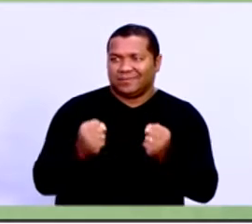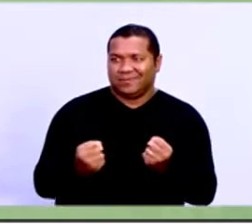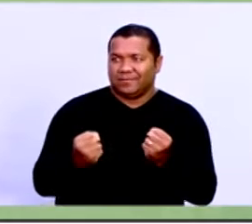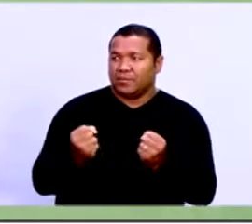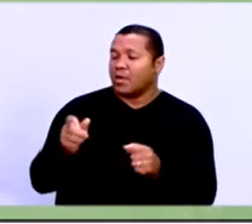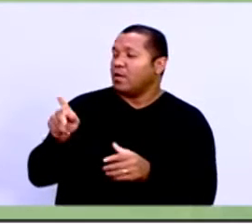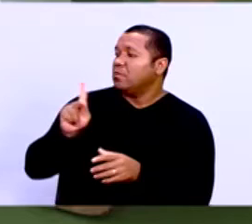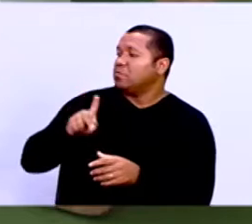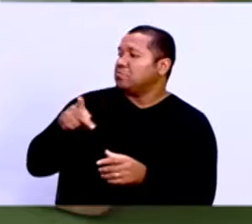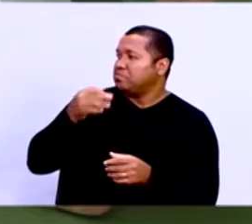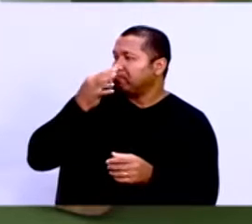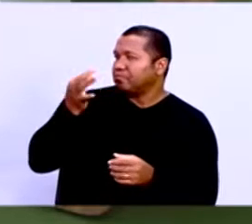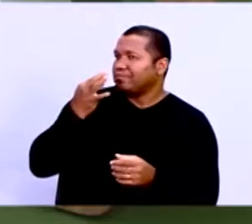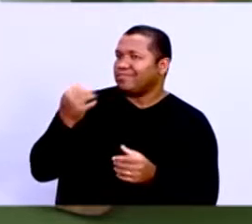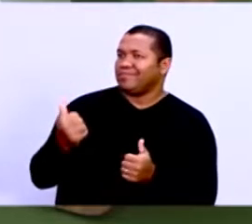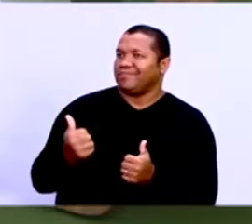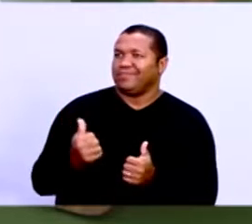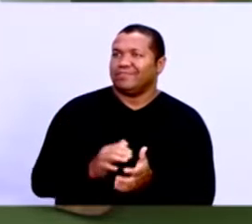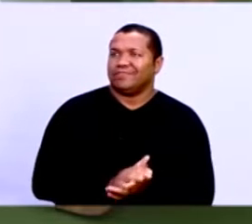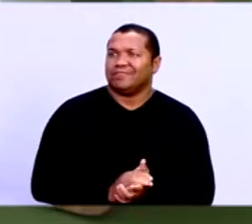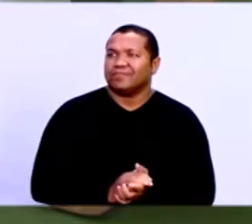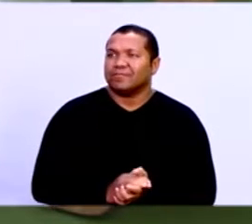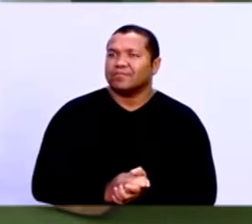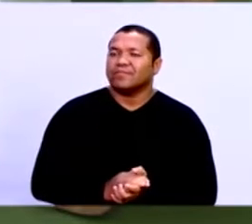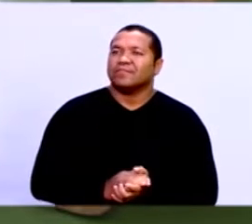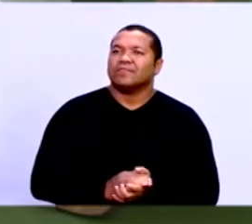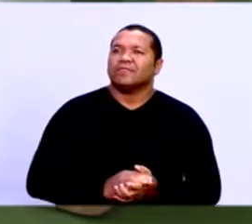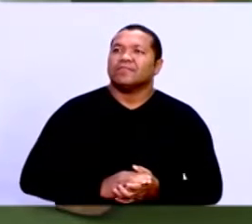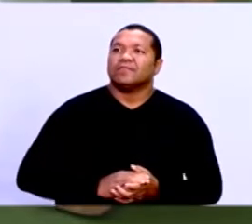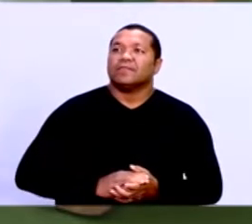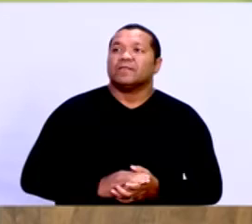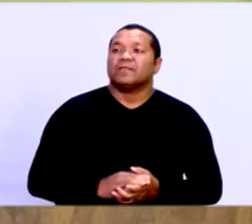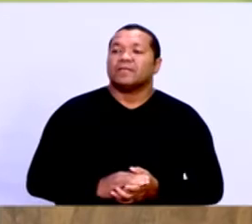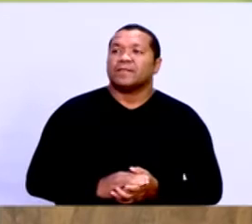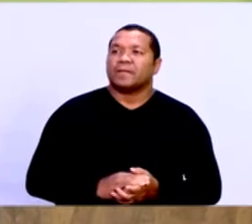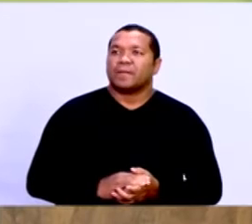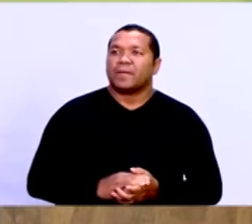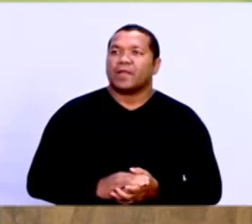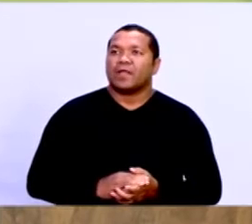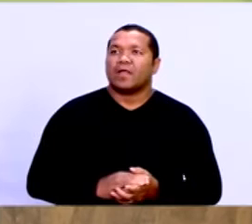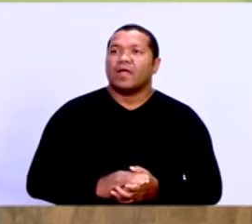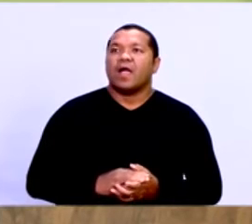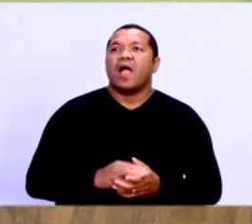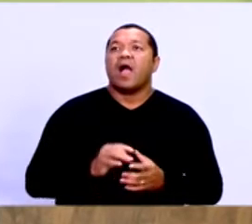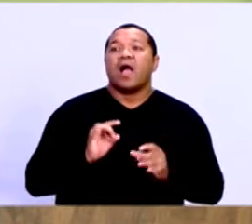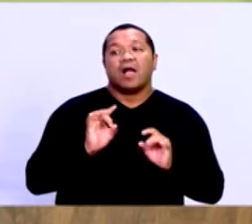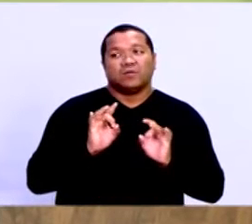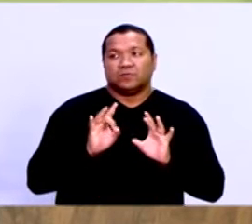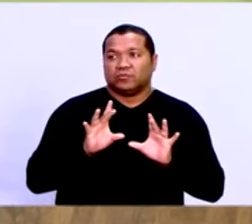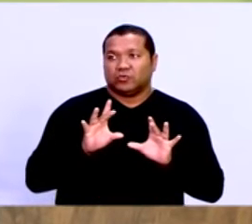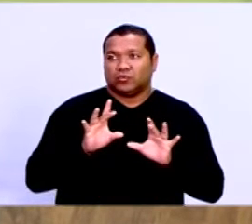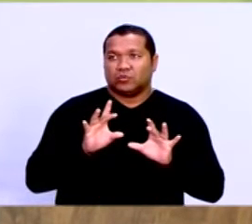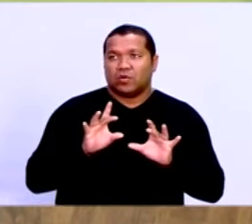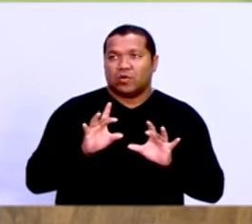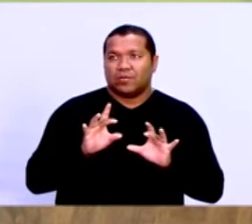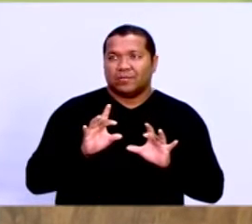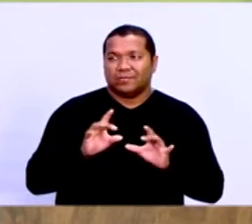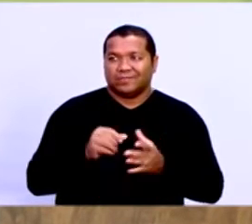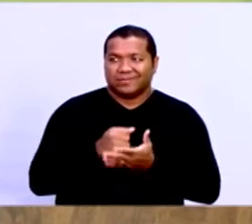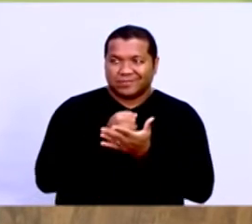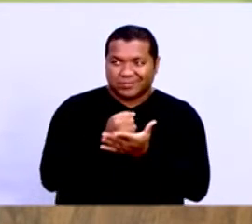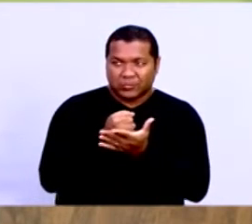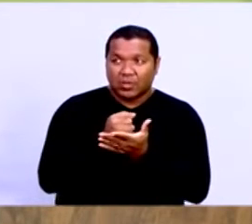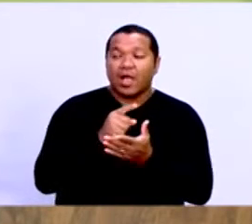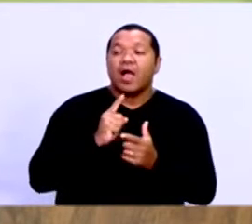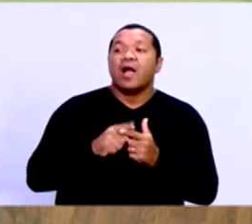colocação professora até agora é só complementando na professora é a